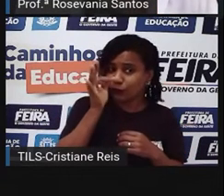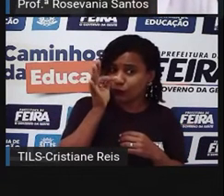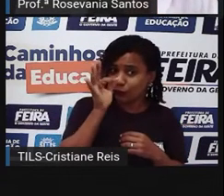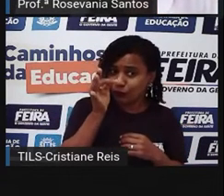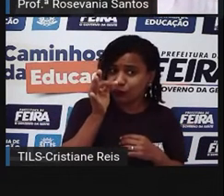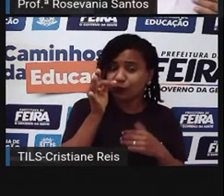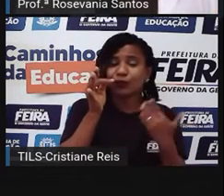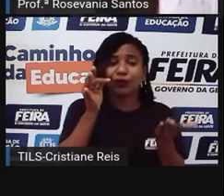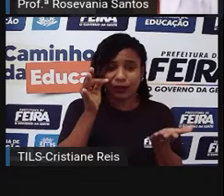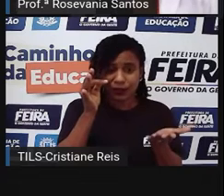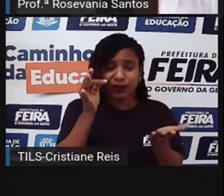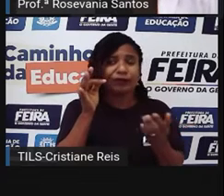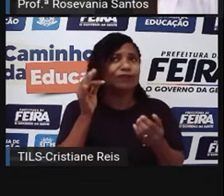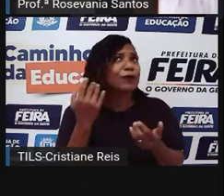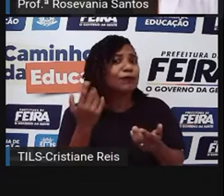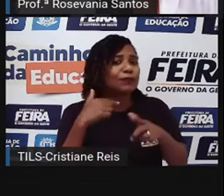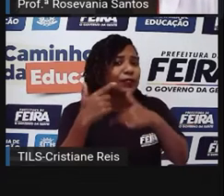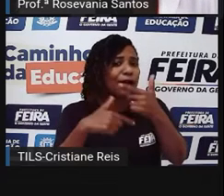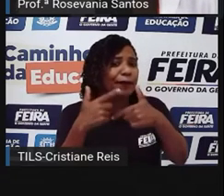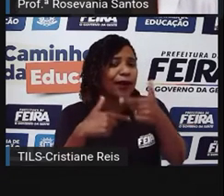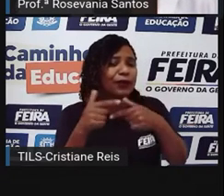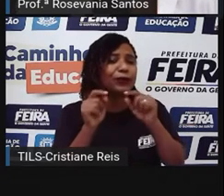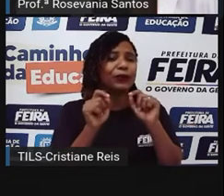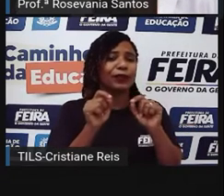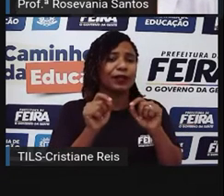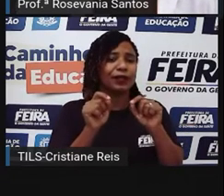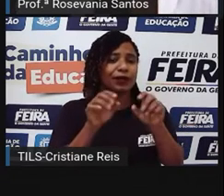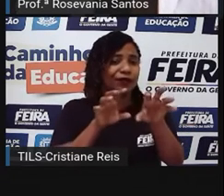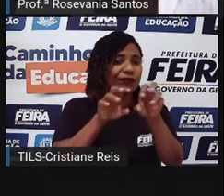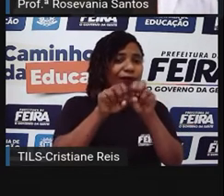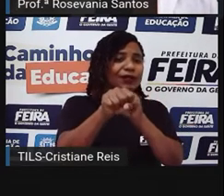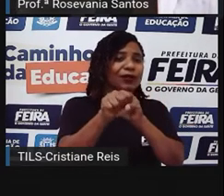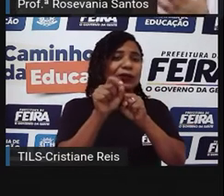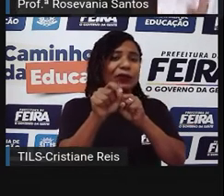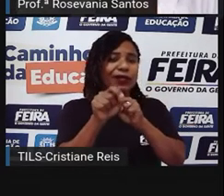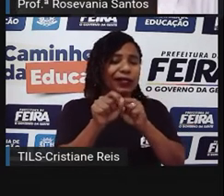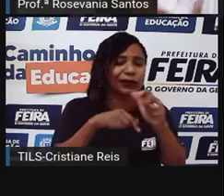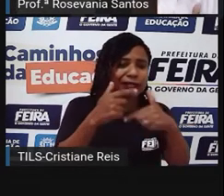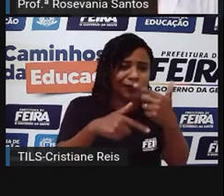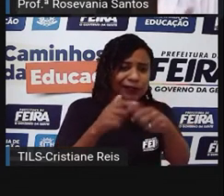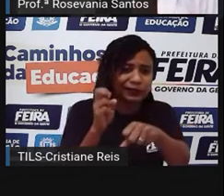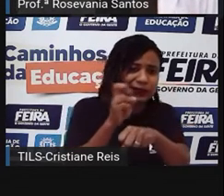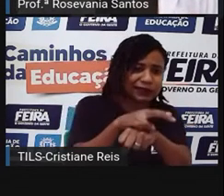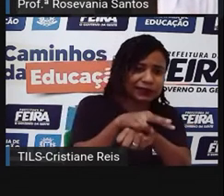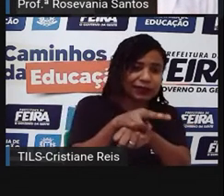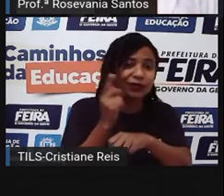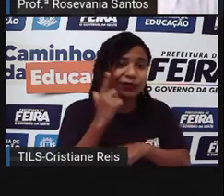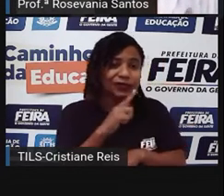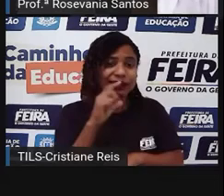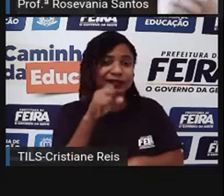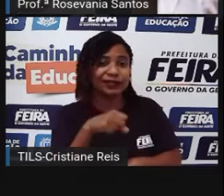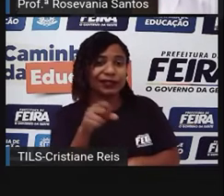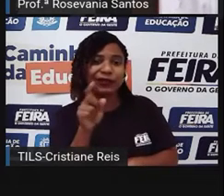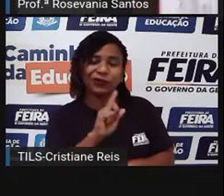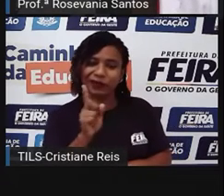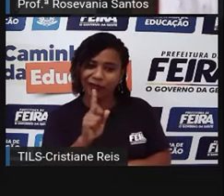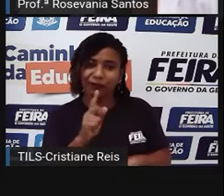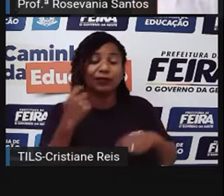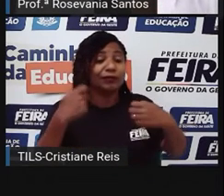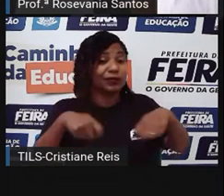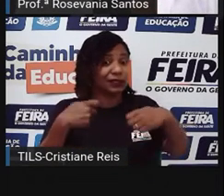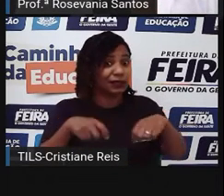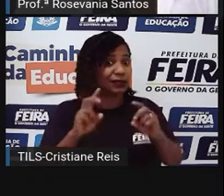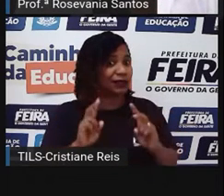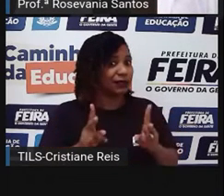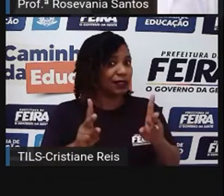de profissão que já está fadada já a deixar de existir. Você tem que estar sempre se especializando, tem que estar sempre buscando